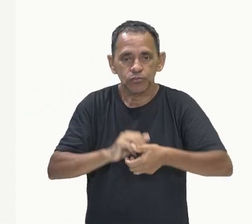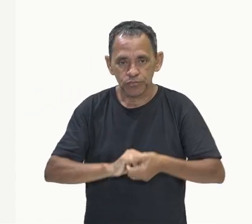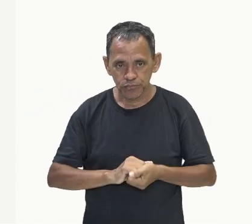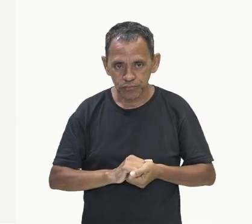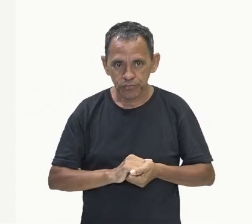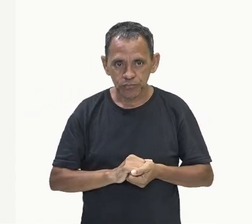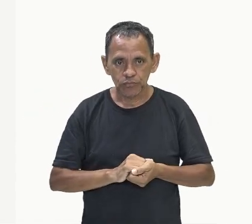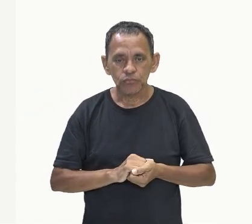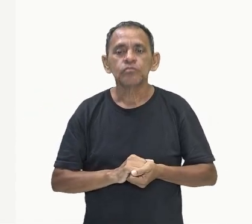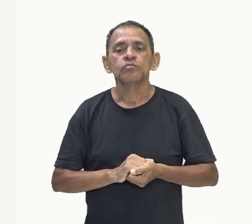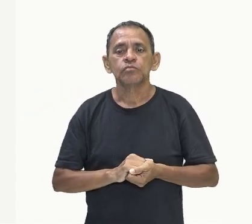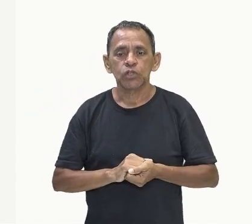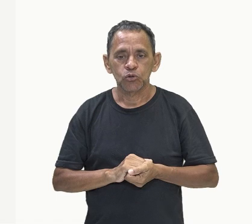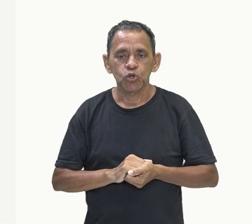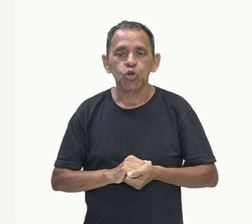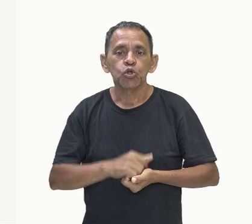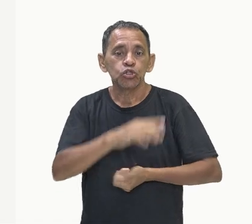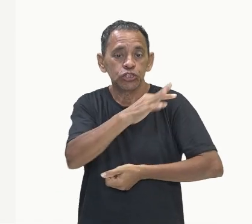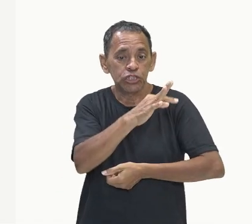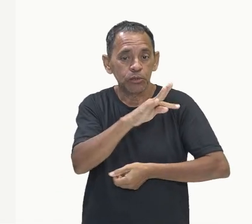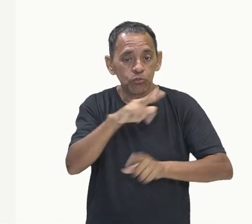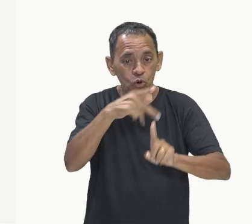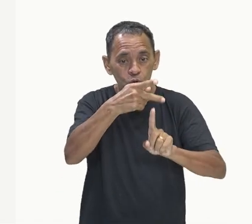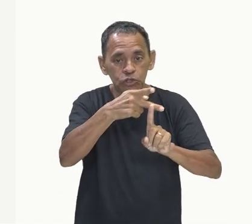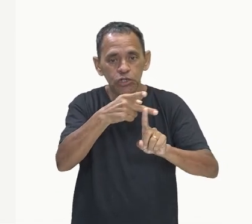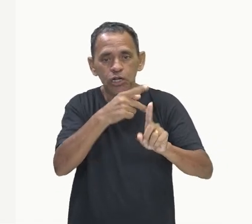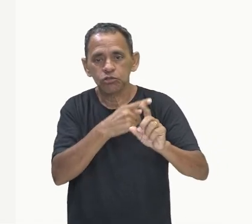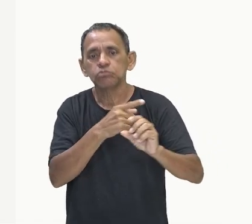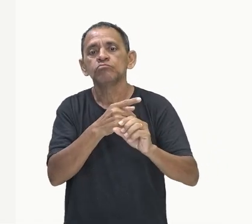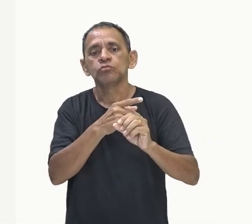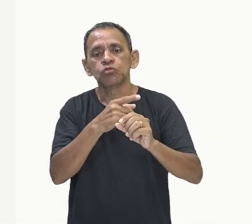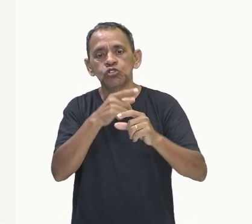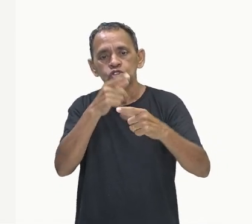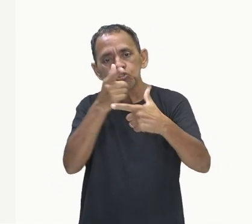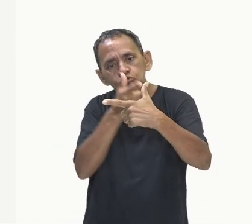ao quadrado dividido pelo